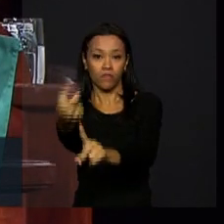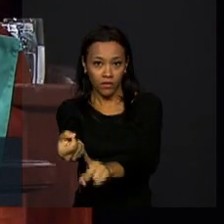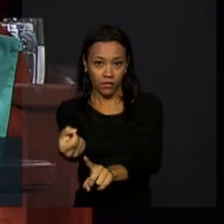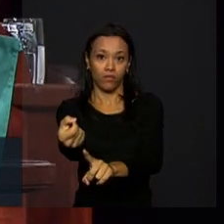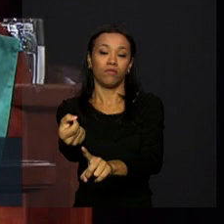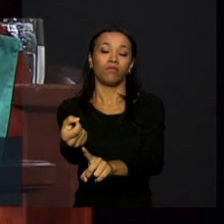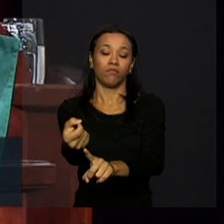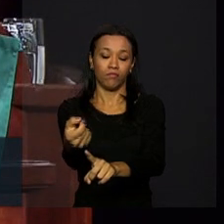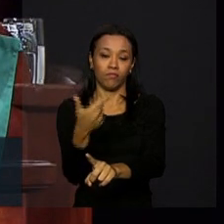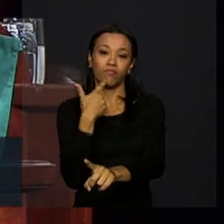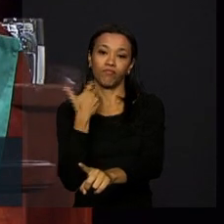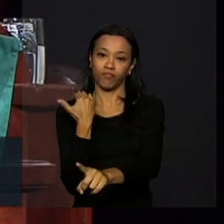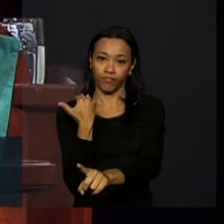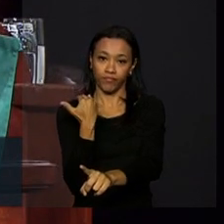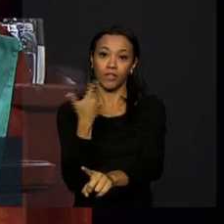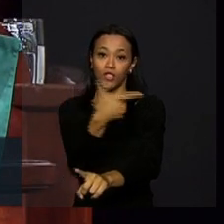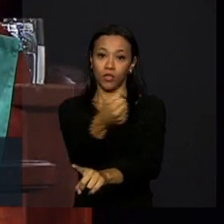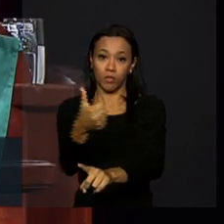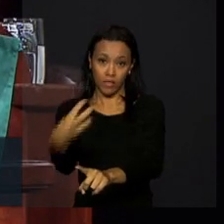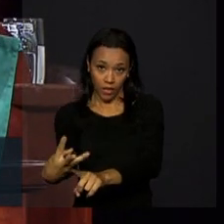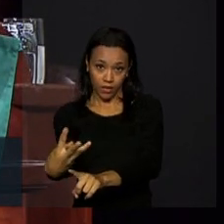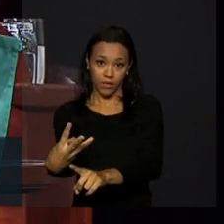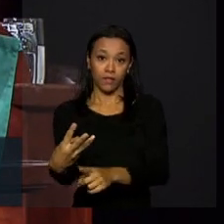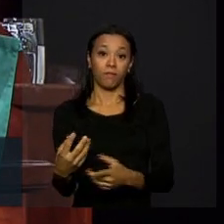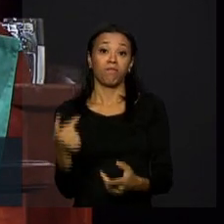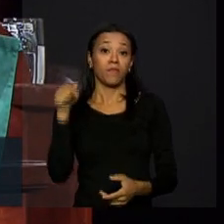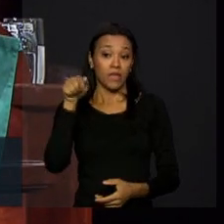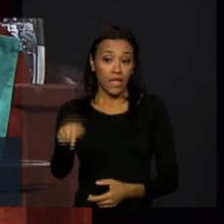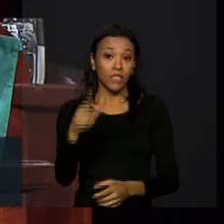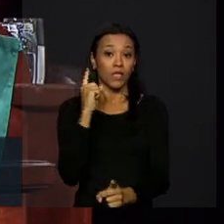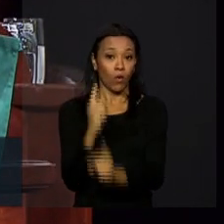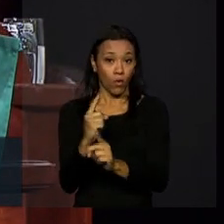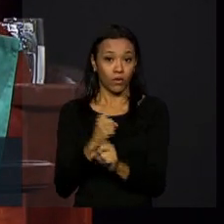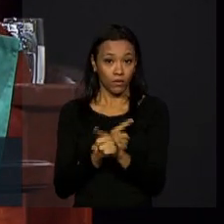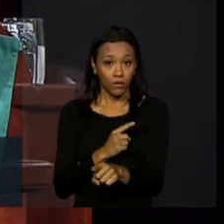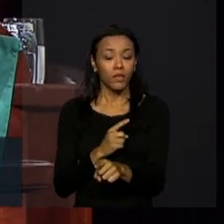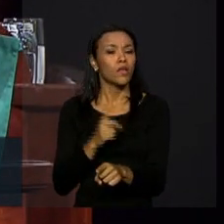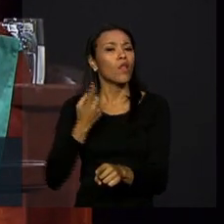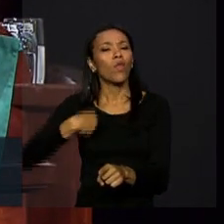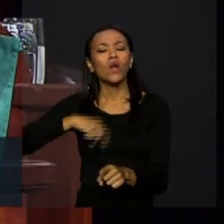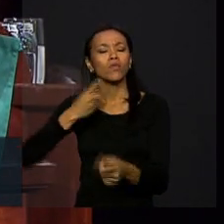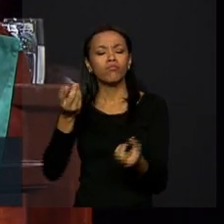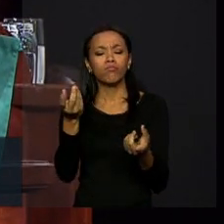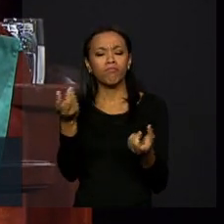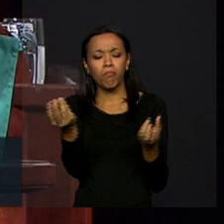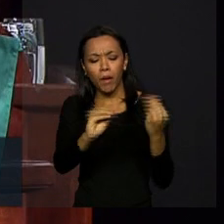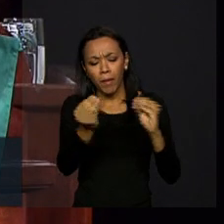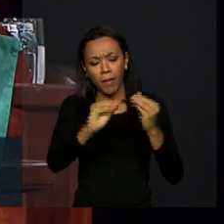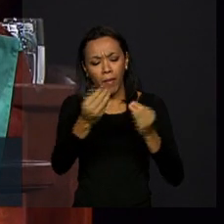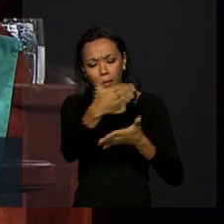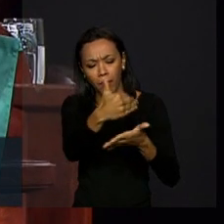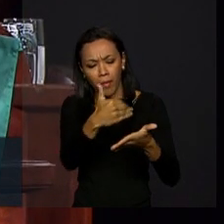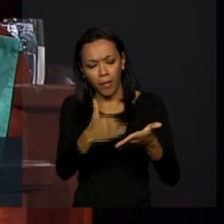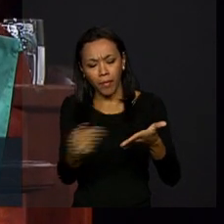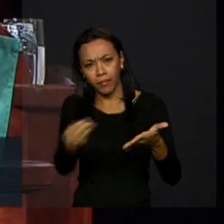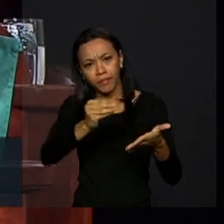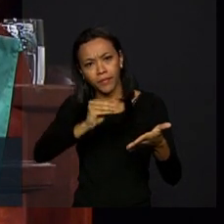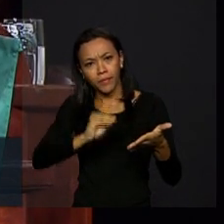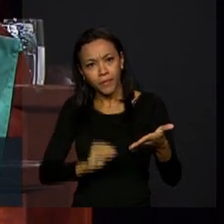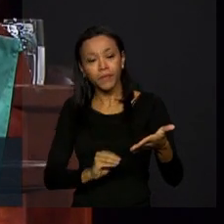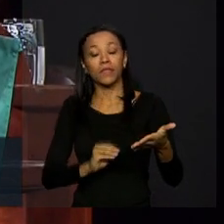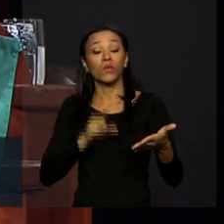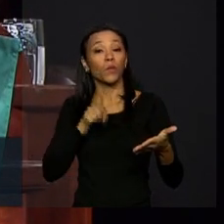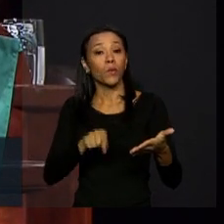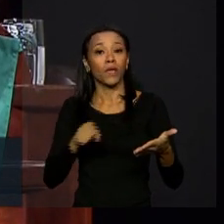rio mais 20 em 2013 na Rio mais 20 nós definimos a compatibilidade